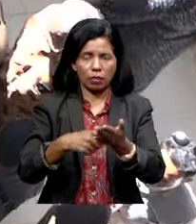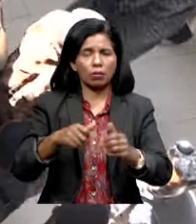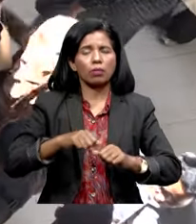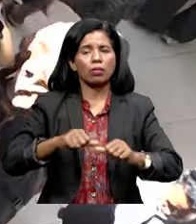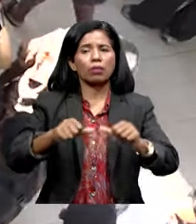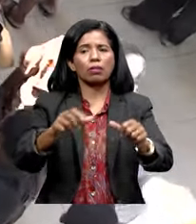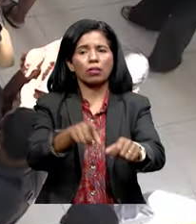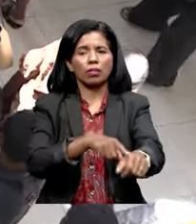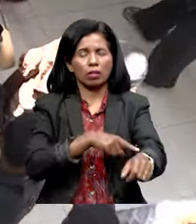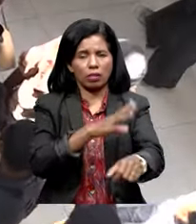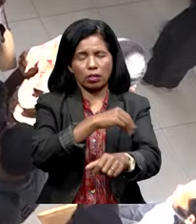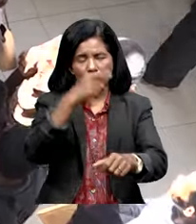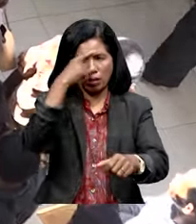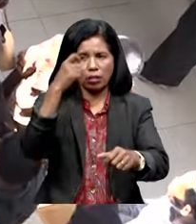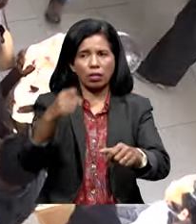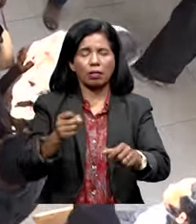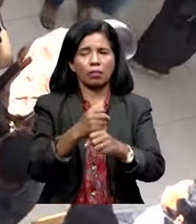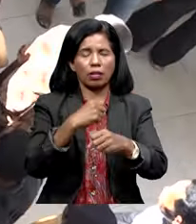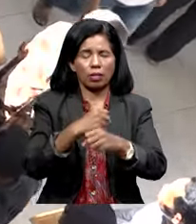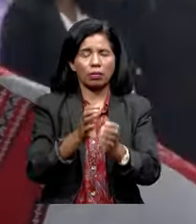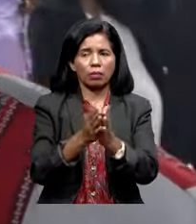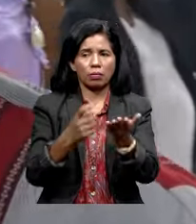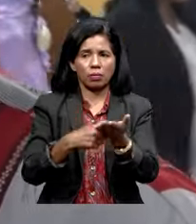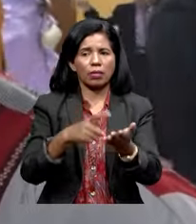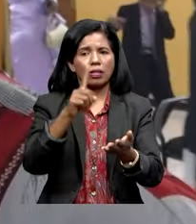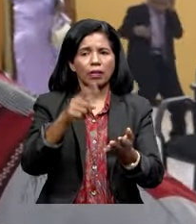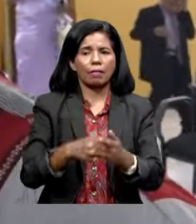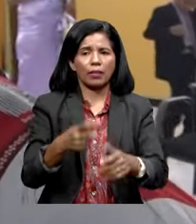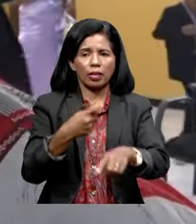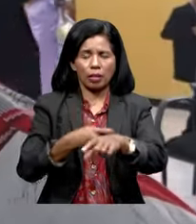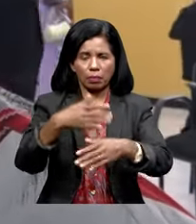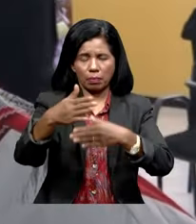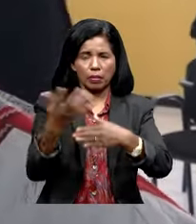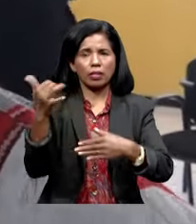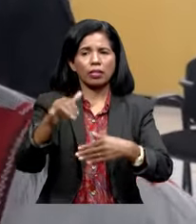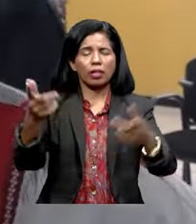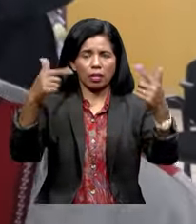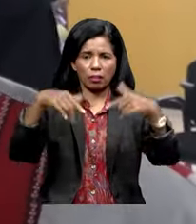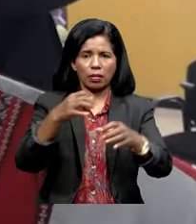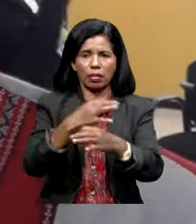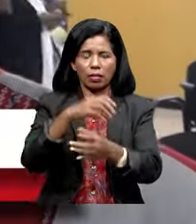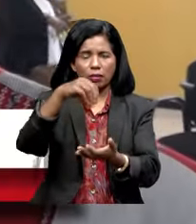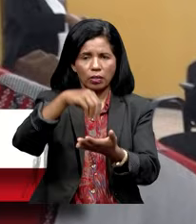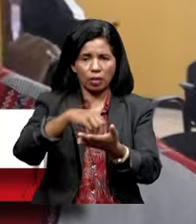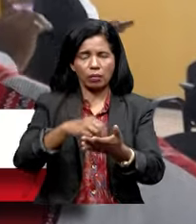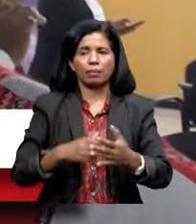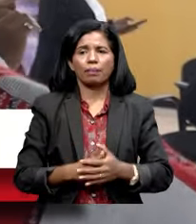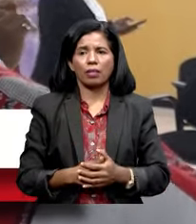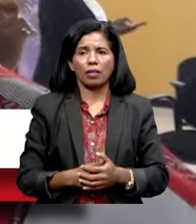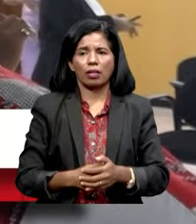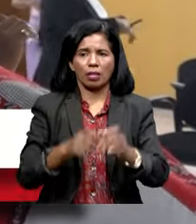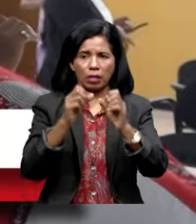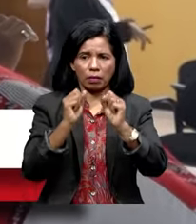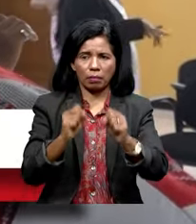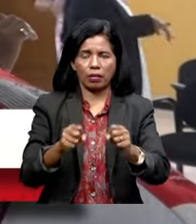tamba máquina imprime pasaporte da deit. Percata que a tempo bada sira semai halo instalação para tonu ne